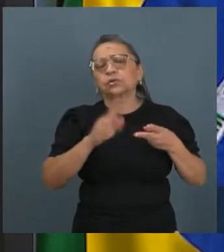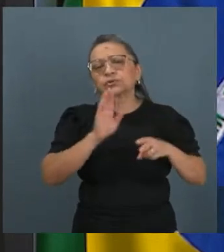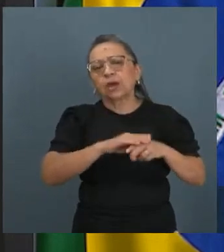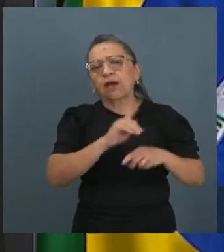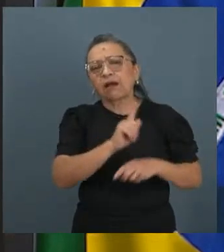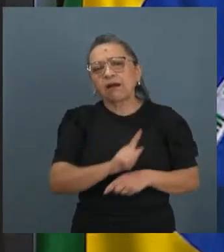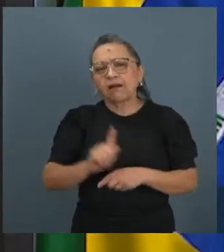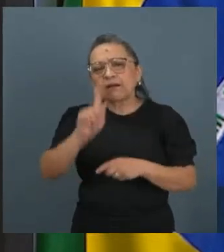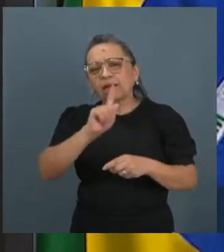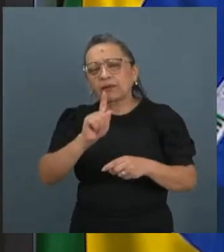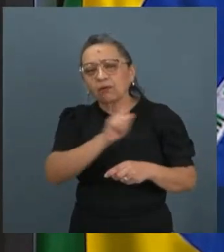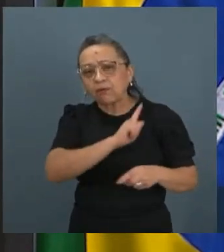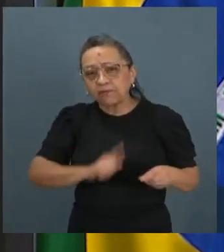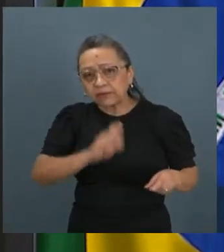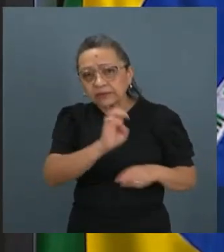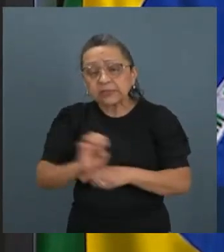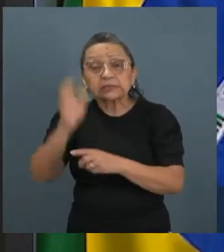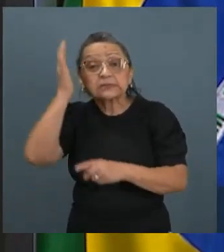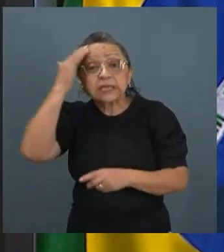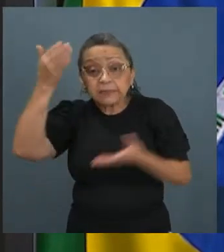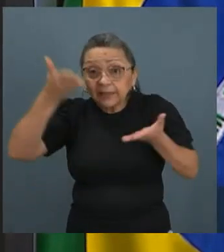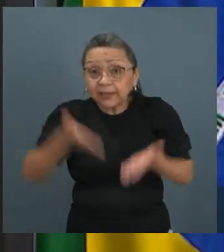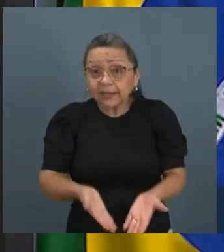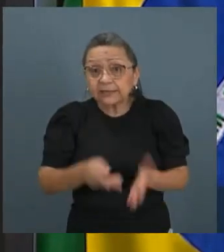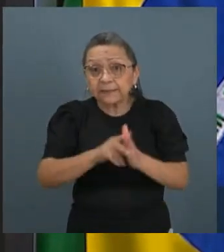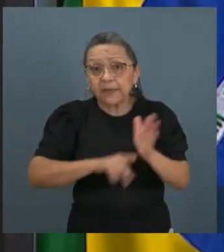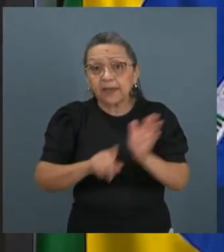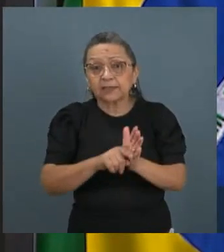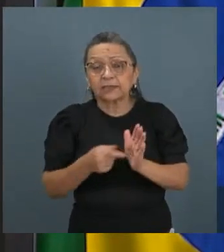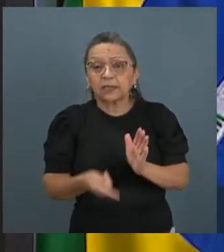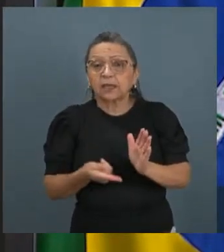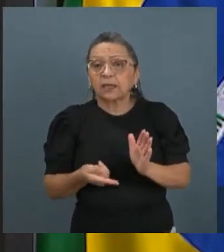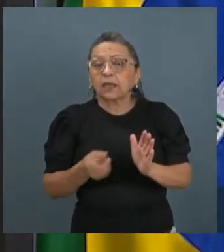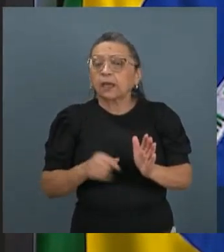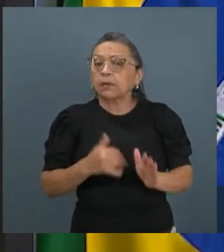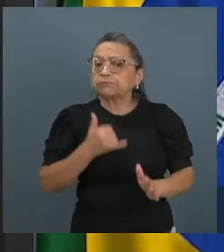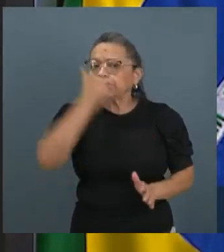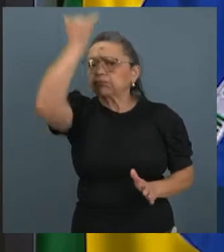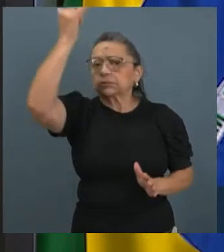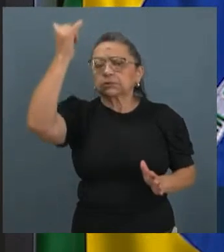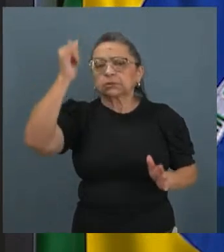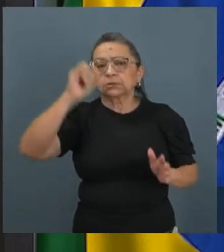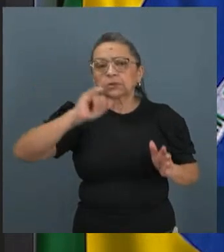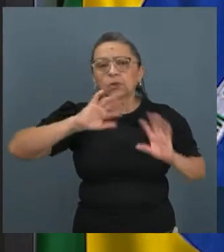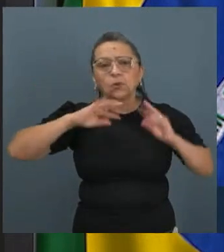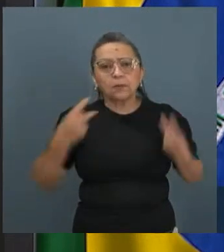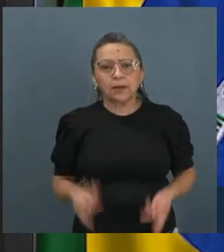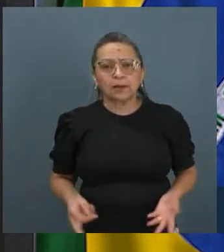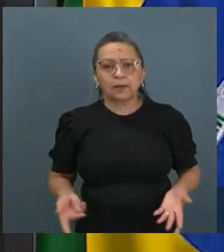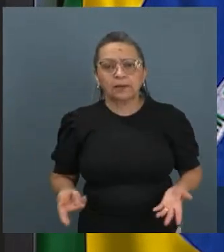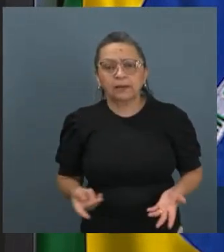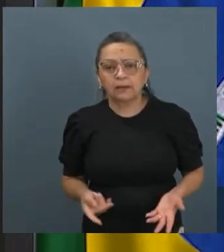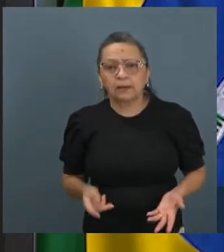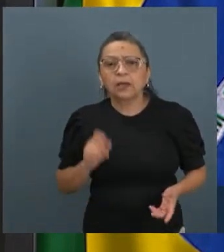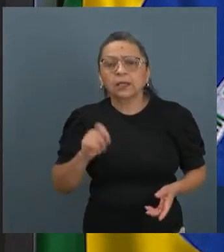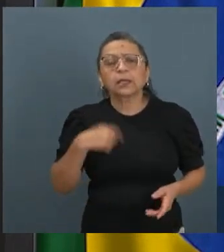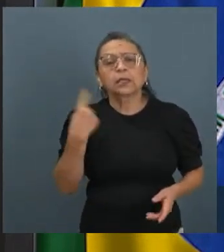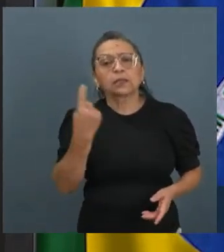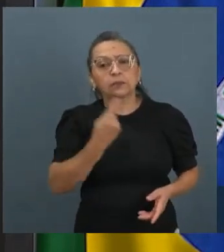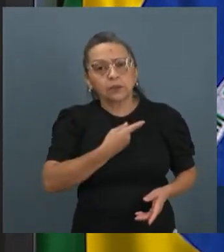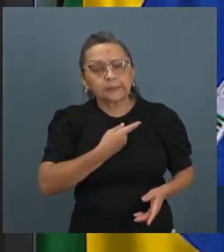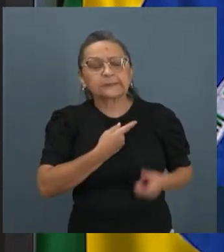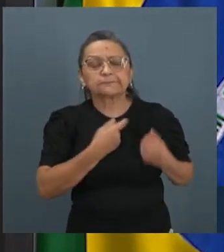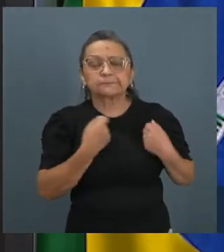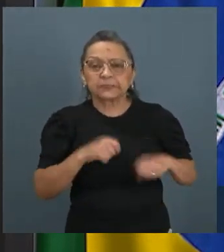Estado, sabem que isso aqui é uma tragédia humanitária e que a gente